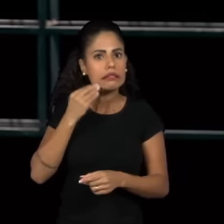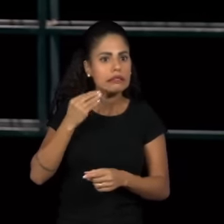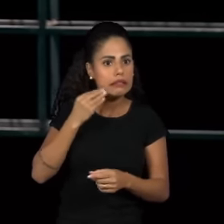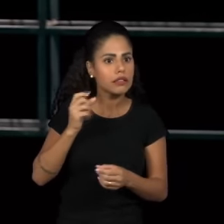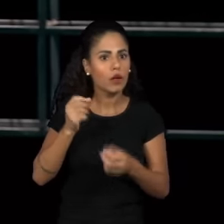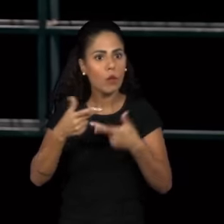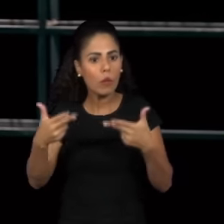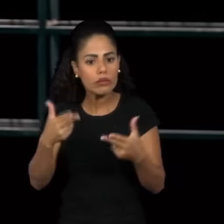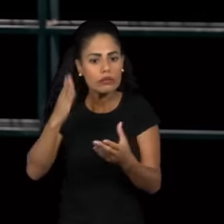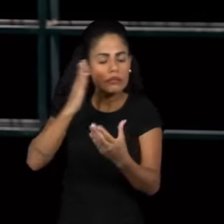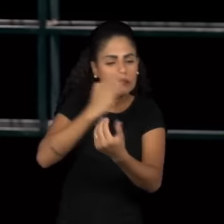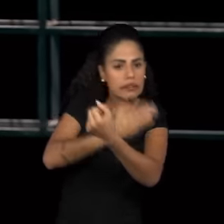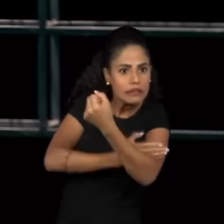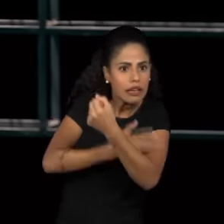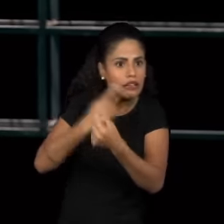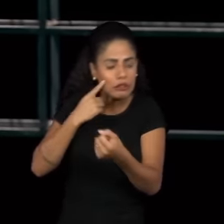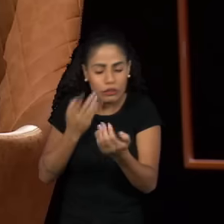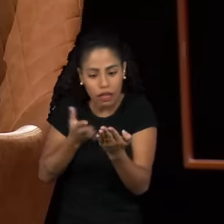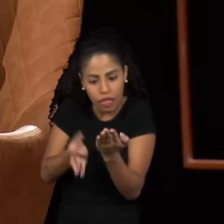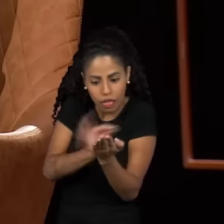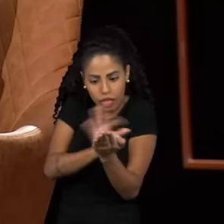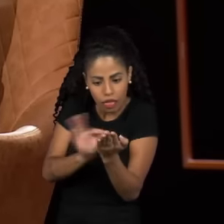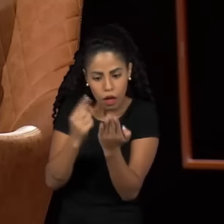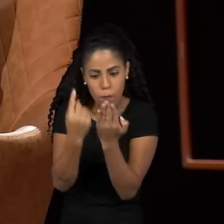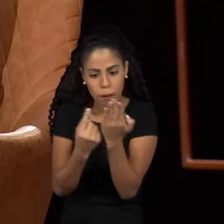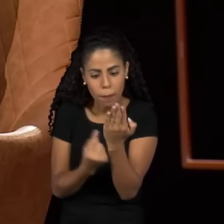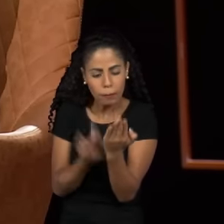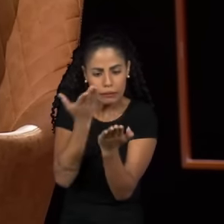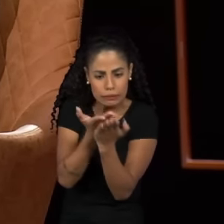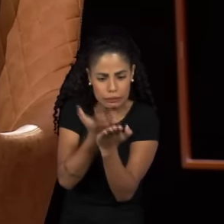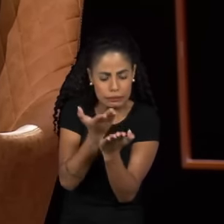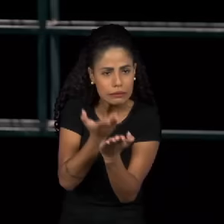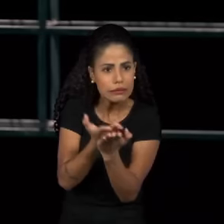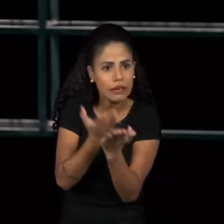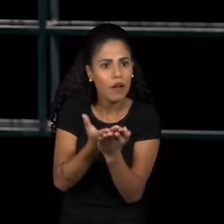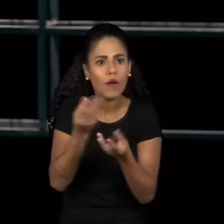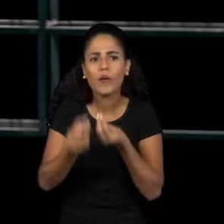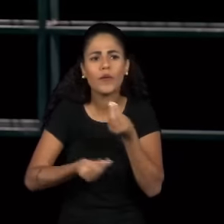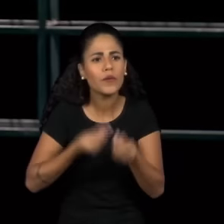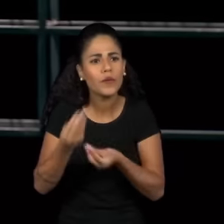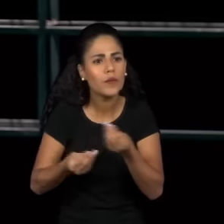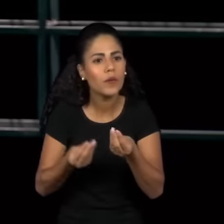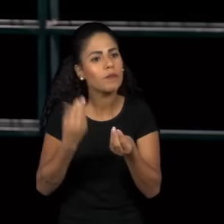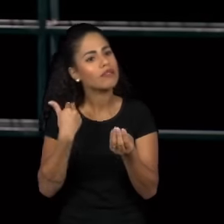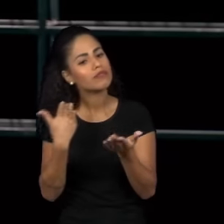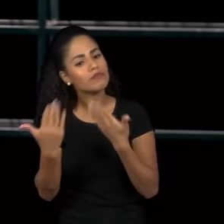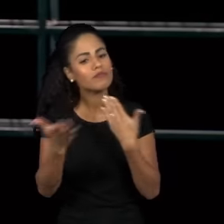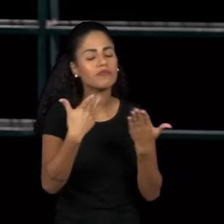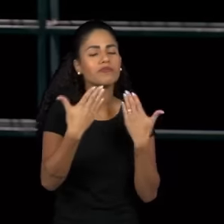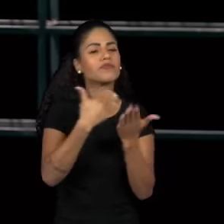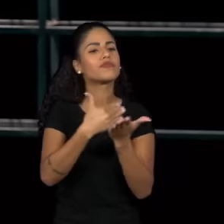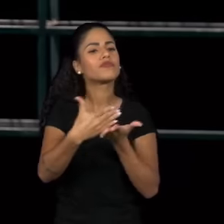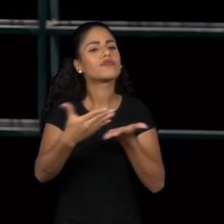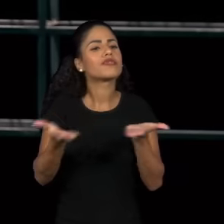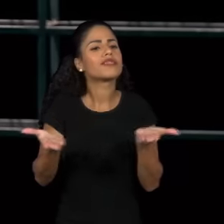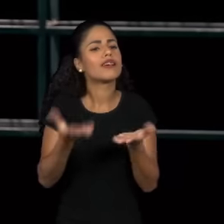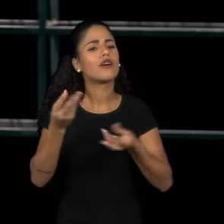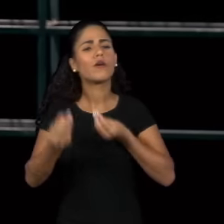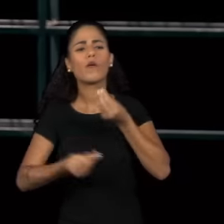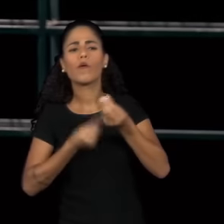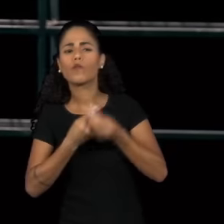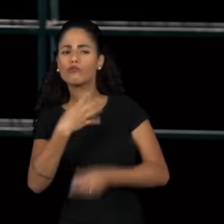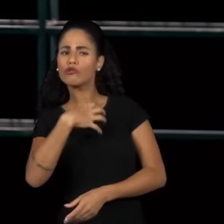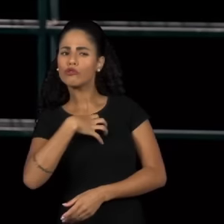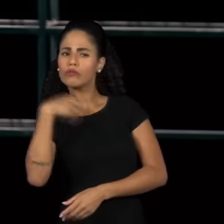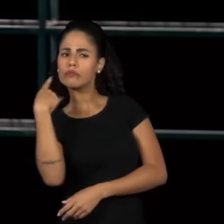e cadernos para cada trabalho seu. Então, para a gente começar essa conversa, conta para a gente como é que é a tua forma